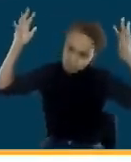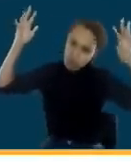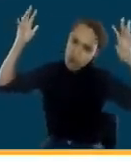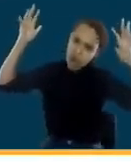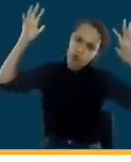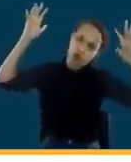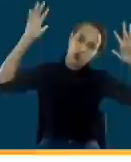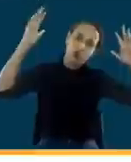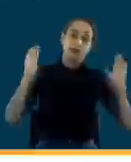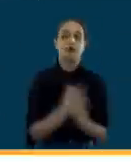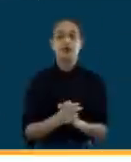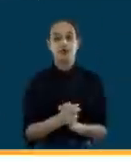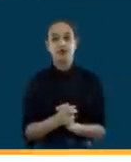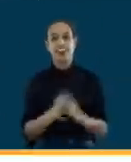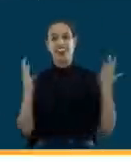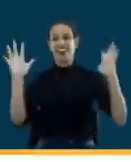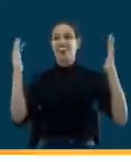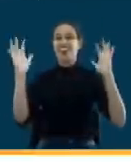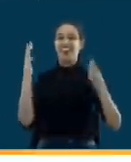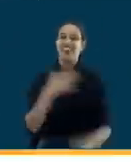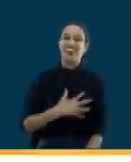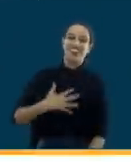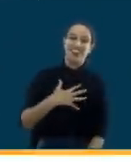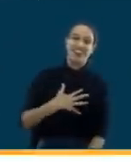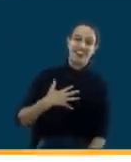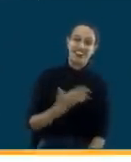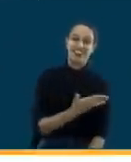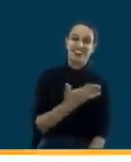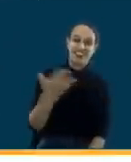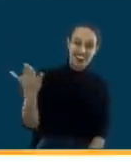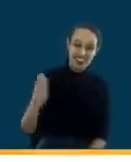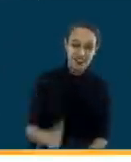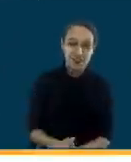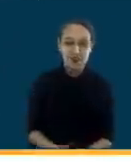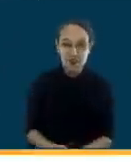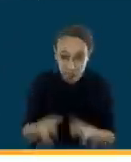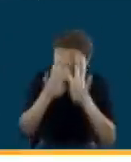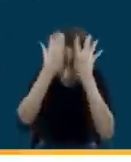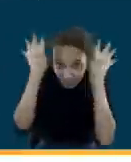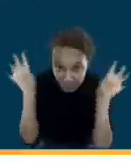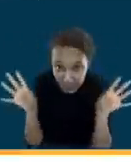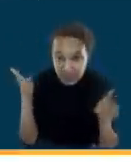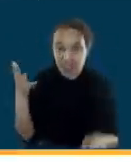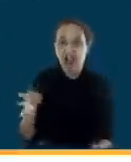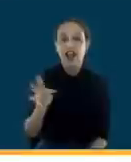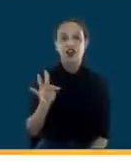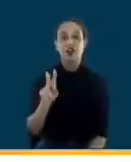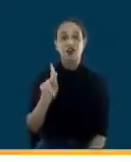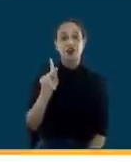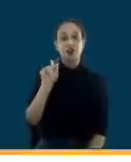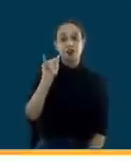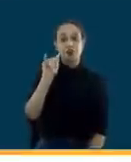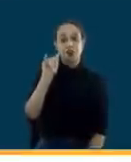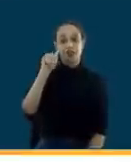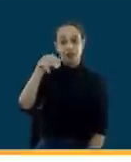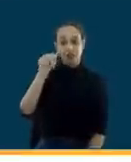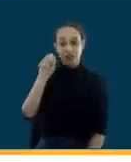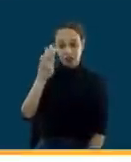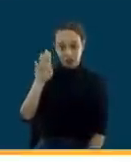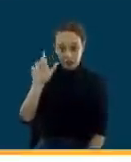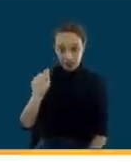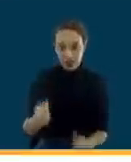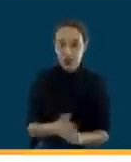Oh. Eba, saudação. Ao cacique Itajibá Tupinambá e Nádia Cauã, que